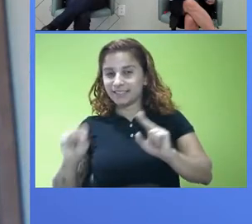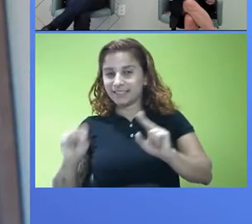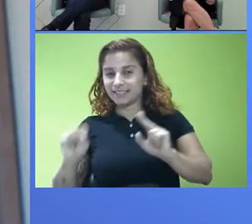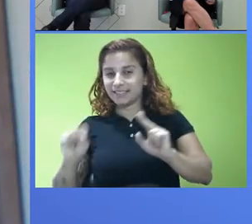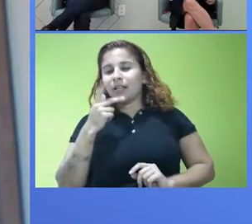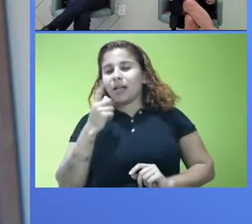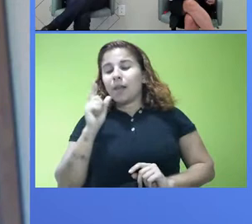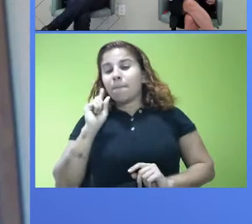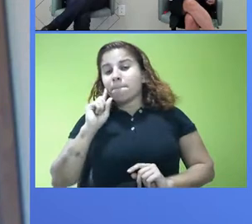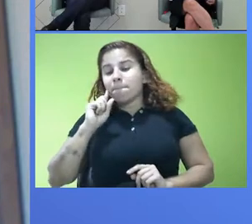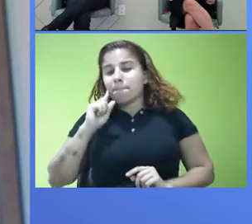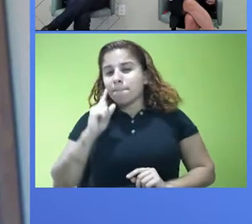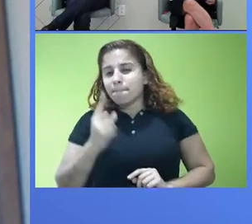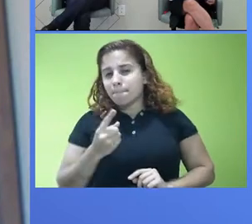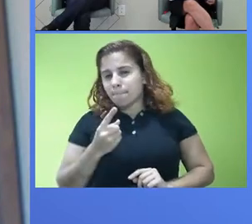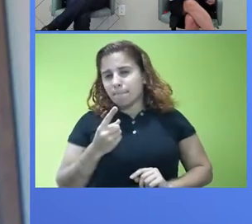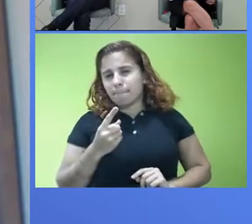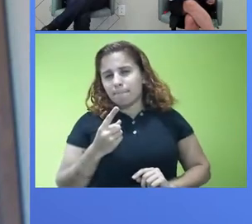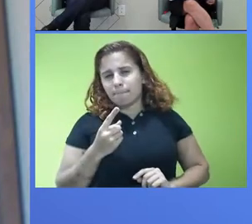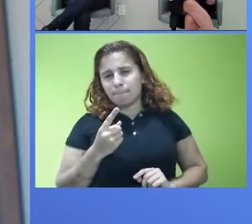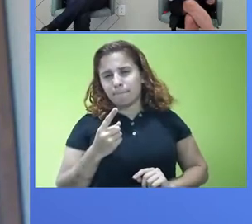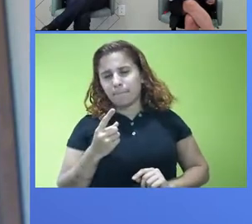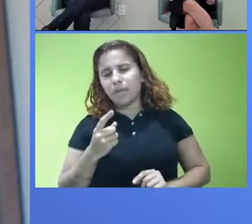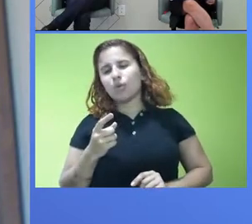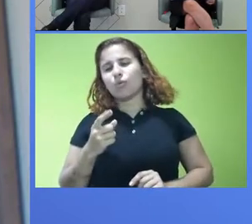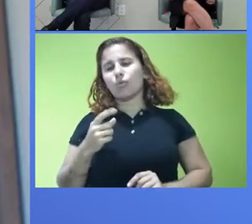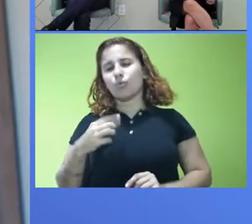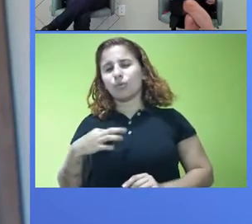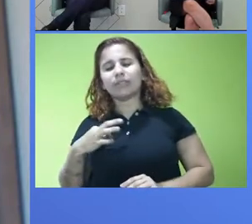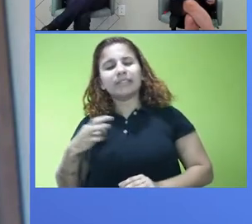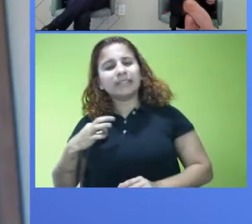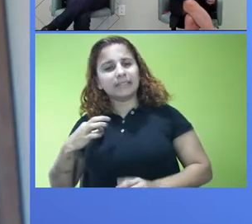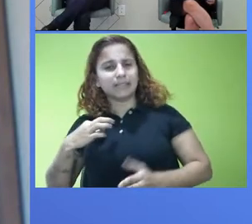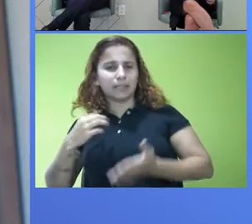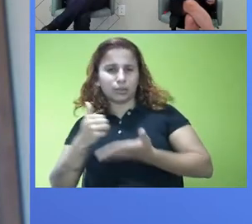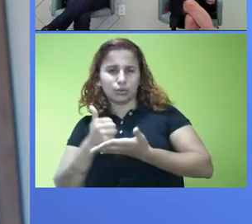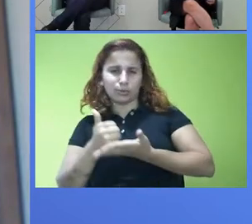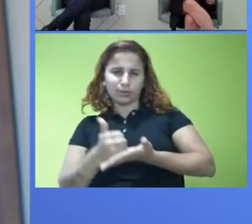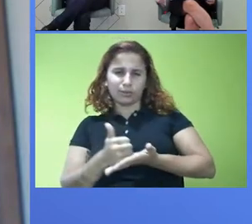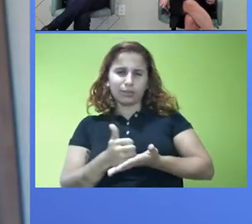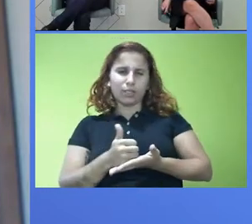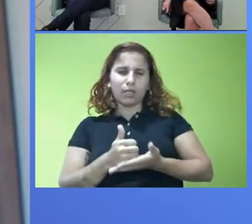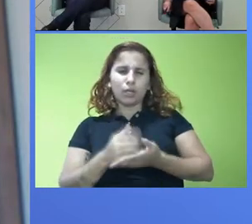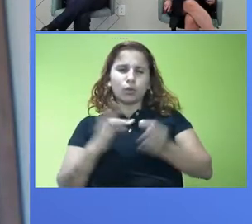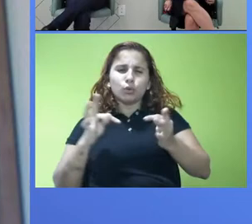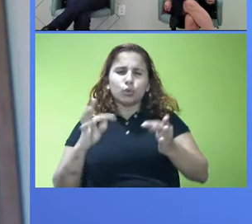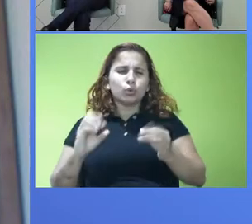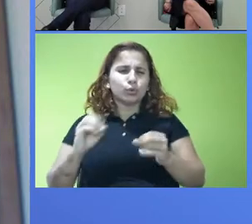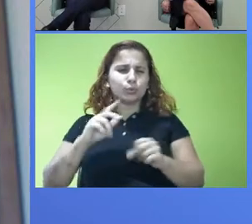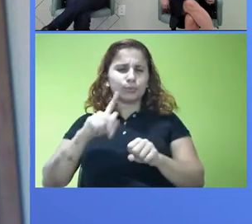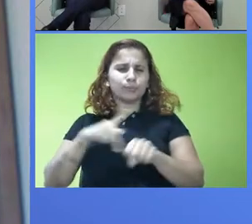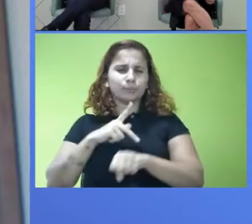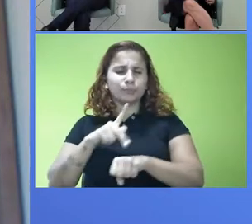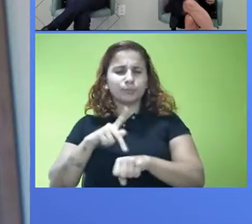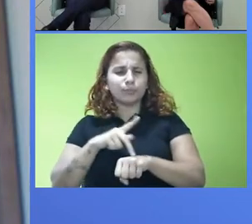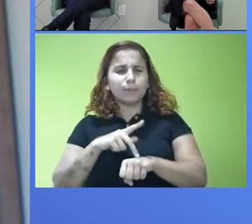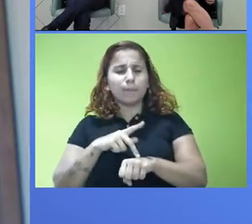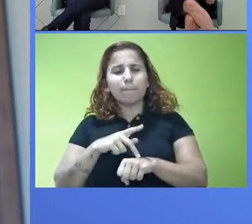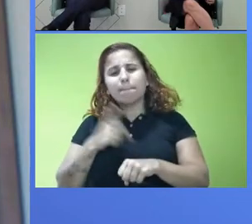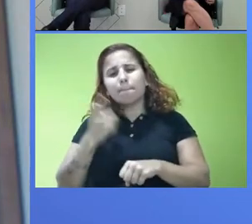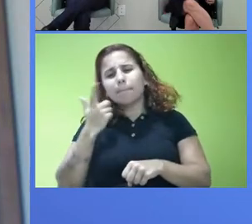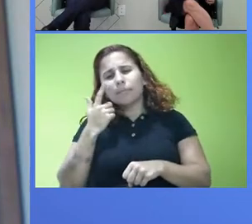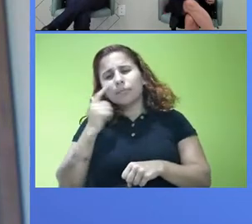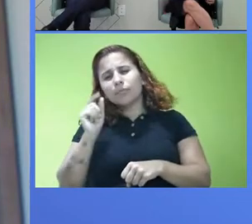1.200 assistentes sociais de todo o país, de todas as federações das APAES. Nessa pesquisa ali mostrou que algo mais